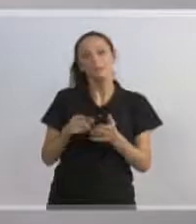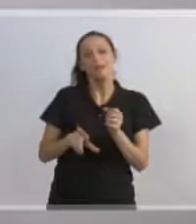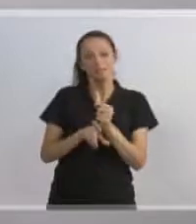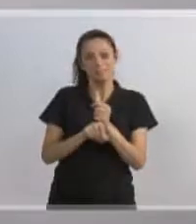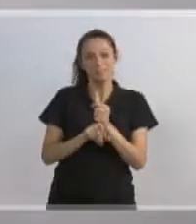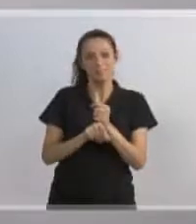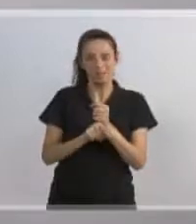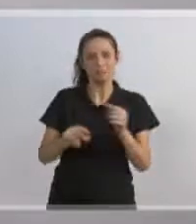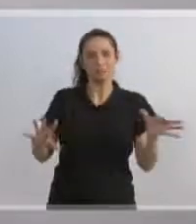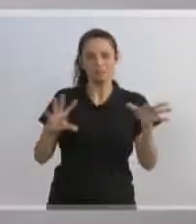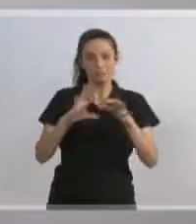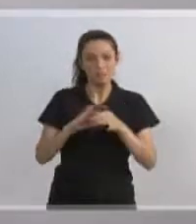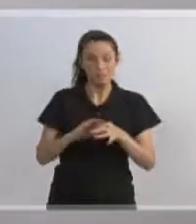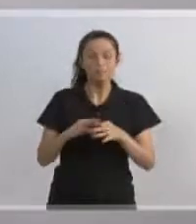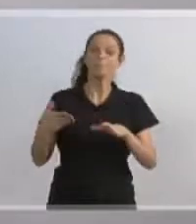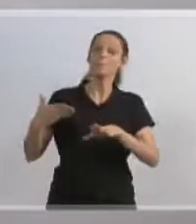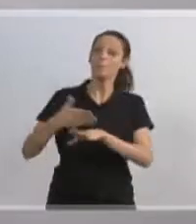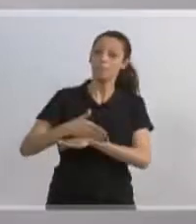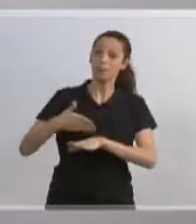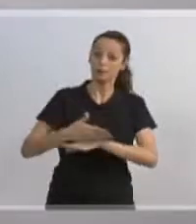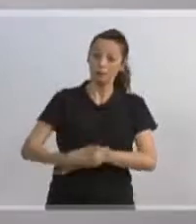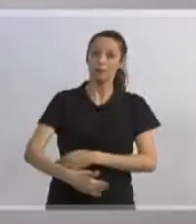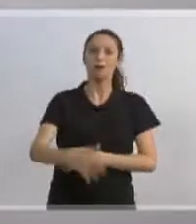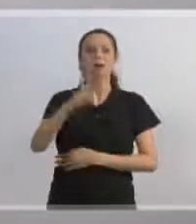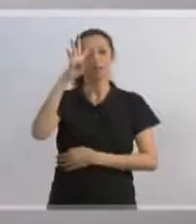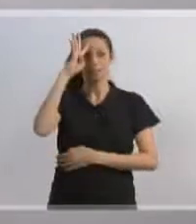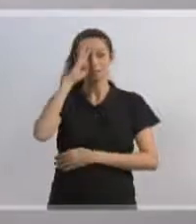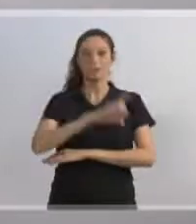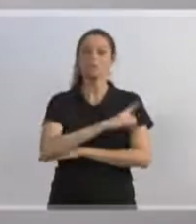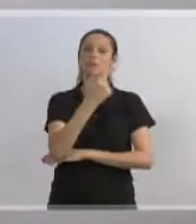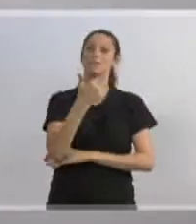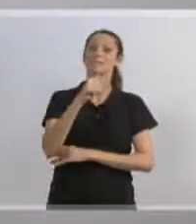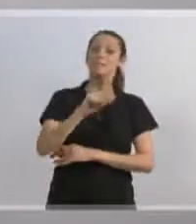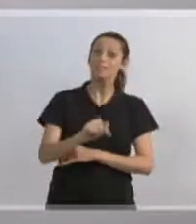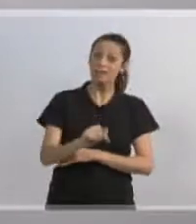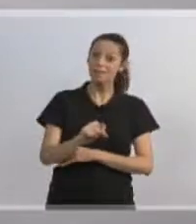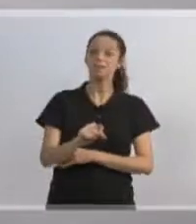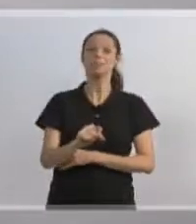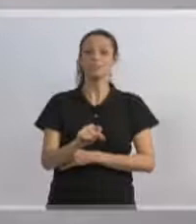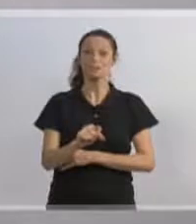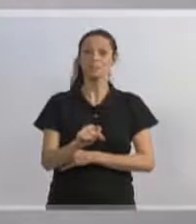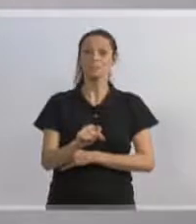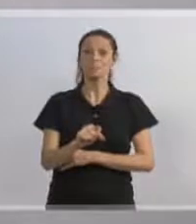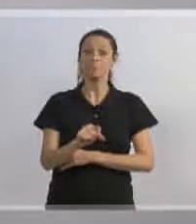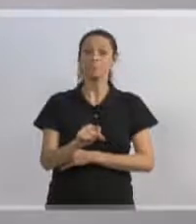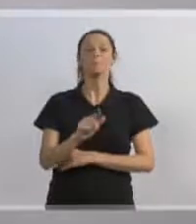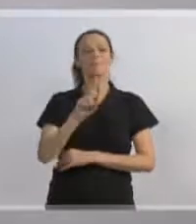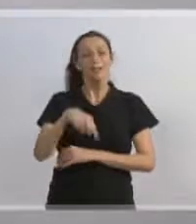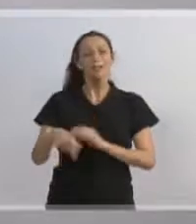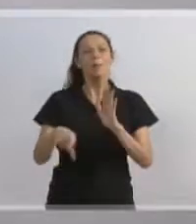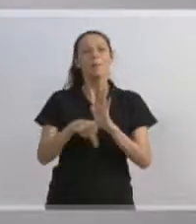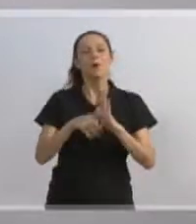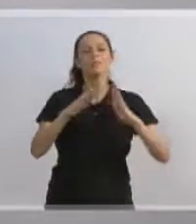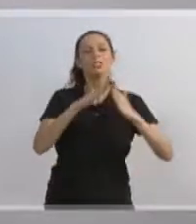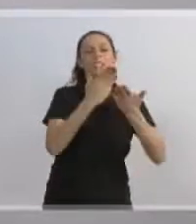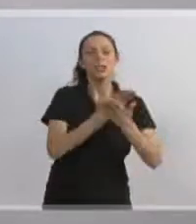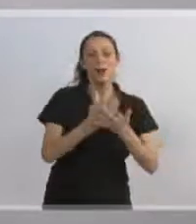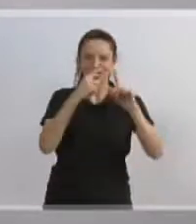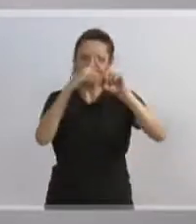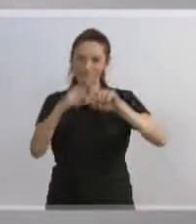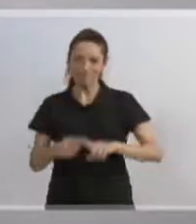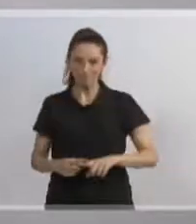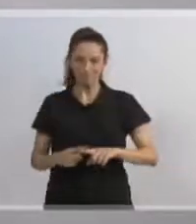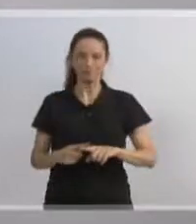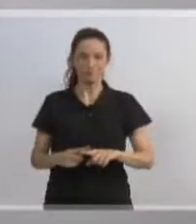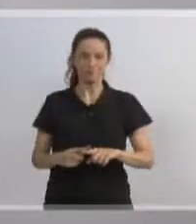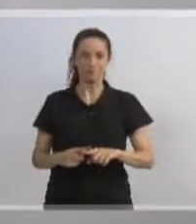SEMED, participou nesta quarta-feira, dia 17, dos Jogos Escolares Paradesportivos em Timbó, aonde